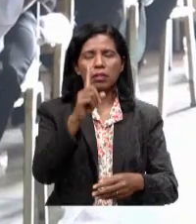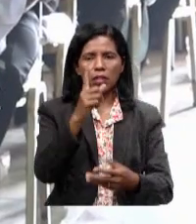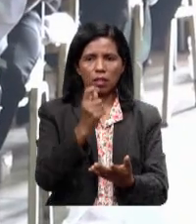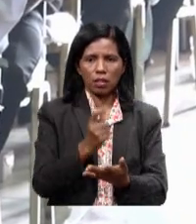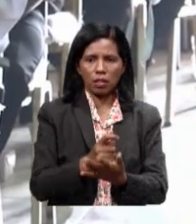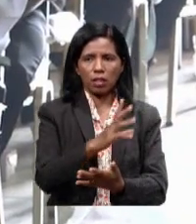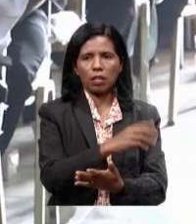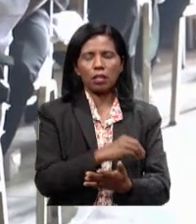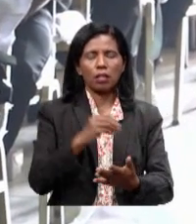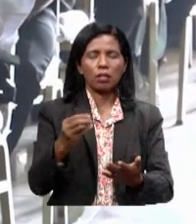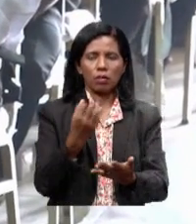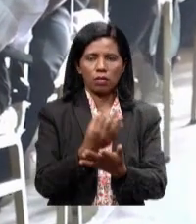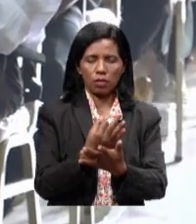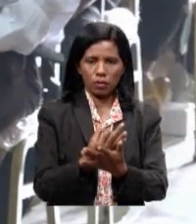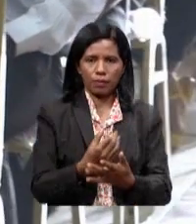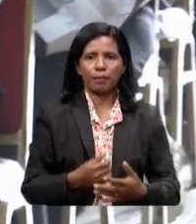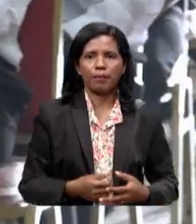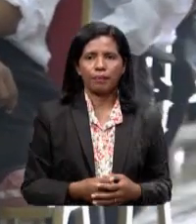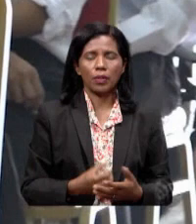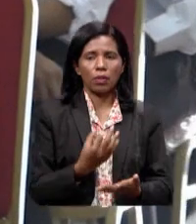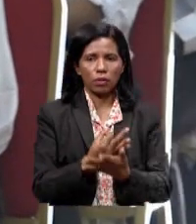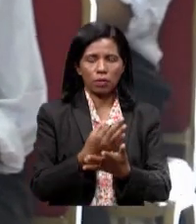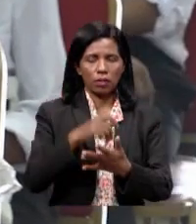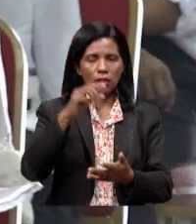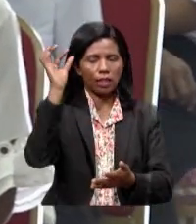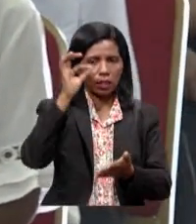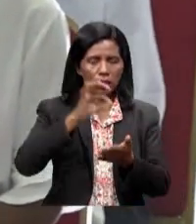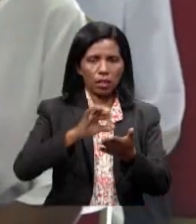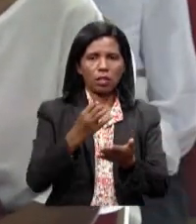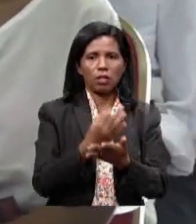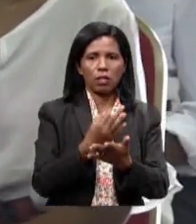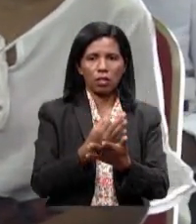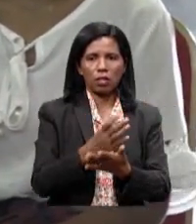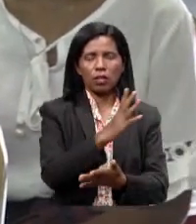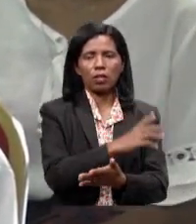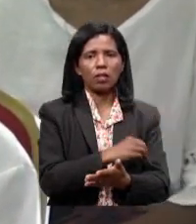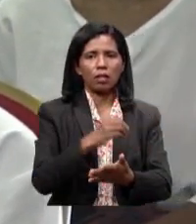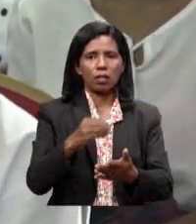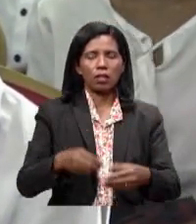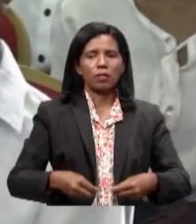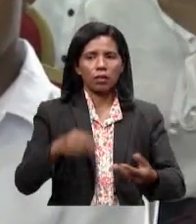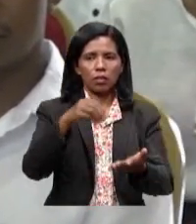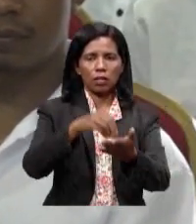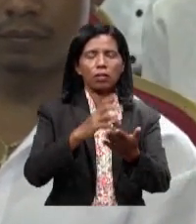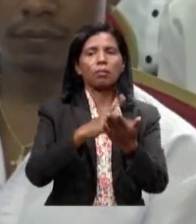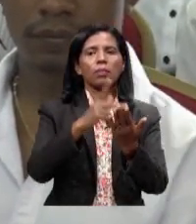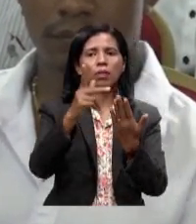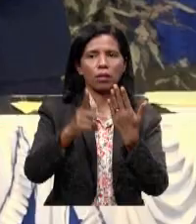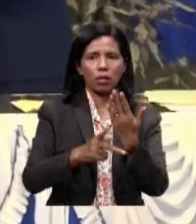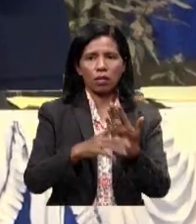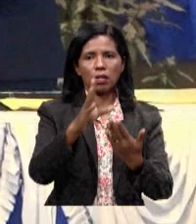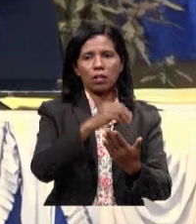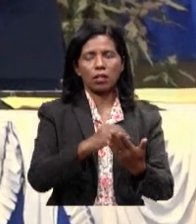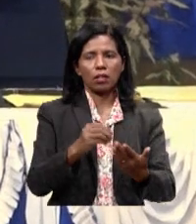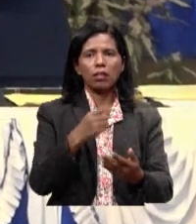ba bolsa parcial. Nomos orçamento, nebe secretariado, Fundo de Desenvolvimento Capital Humano, prevê ba programa bolsa hakbit no